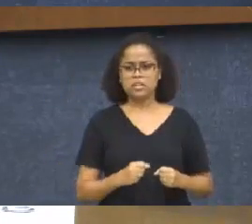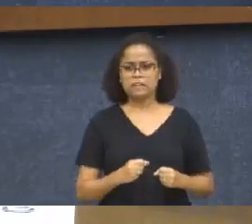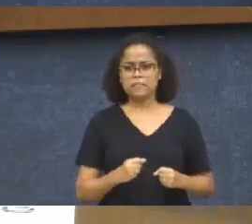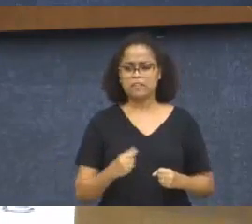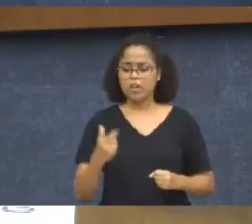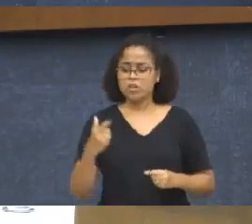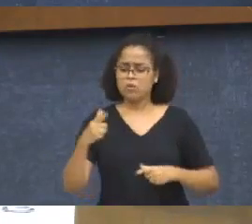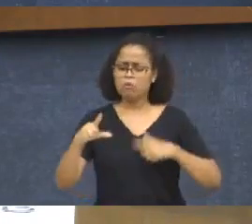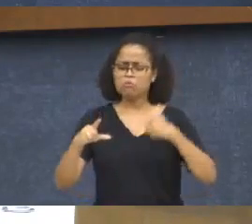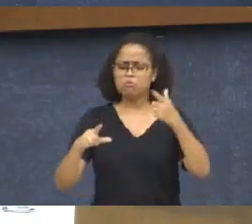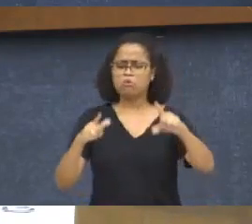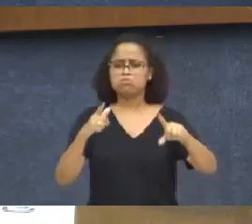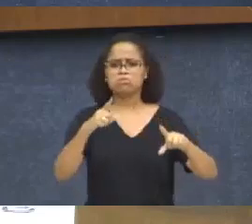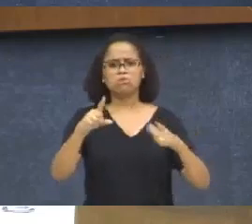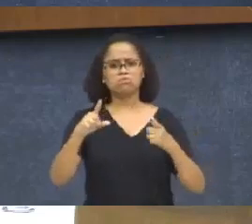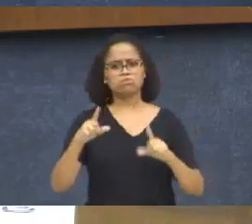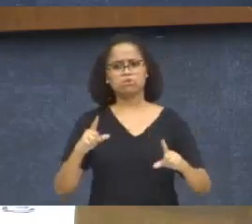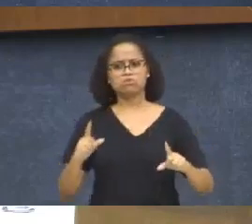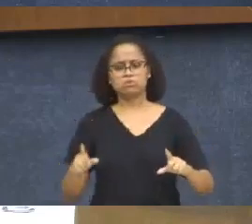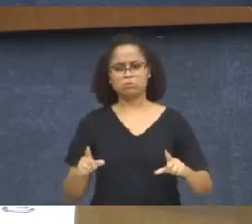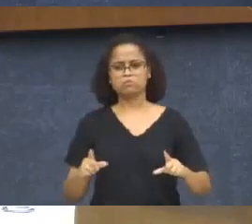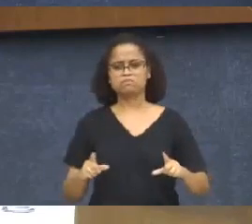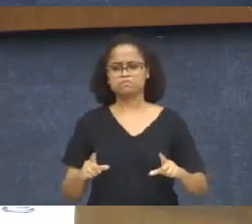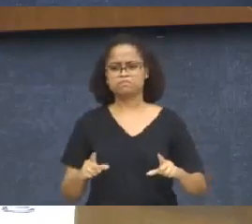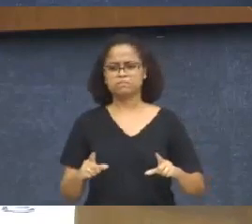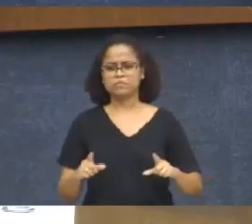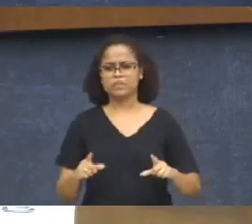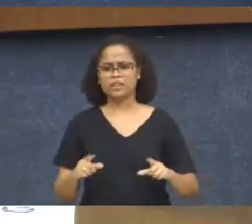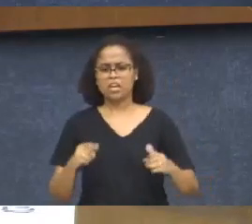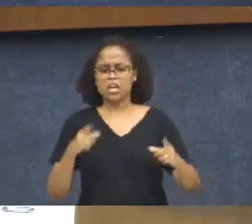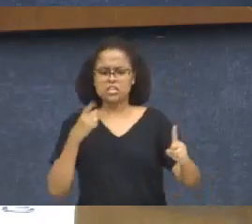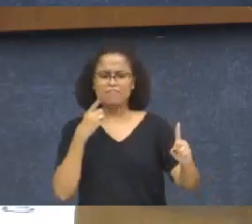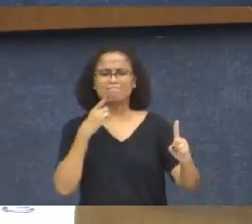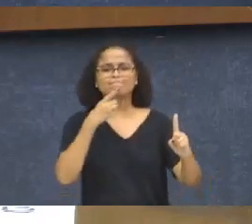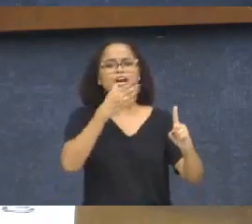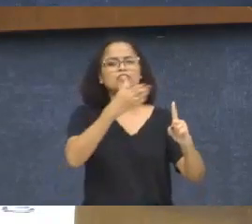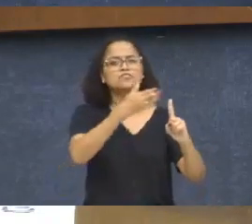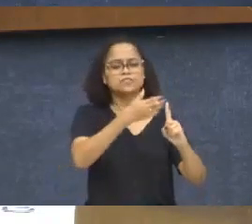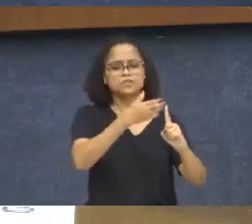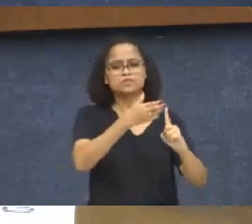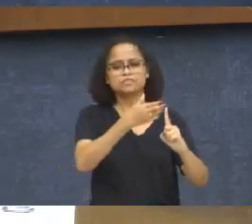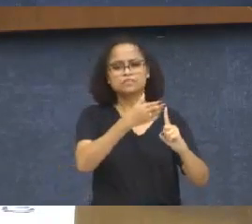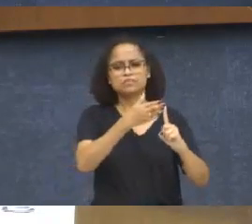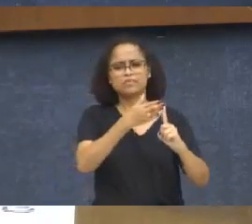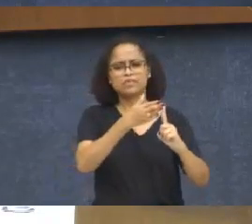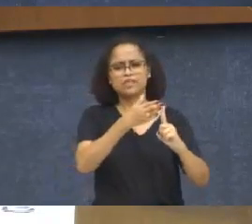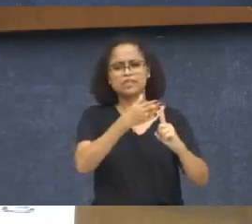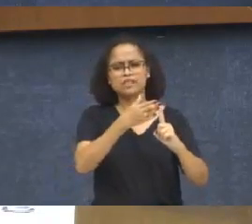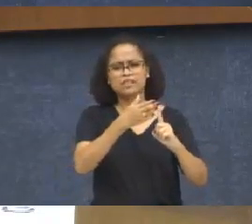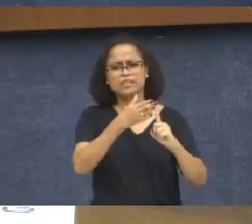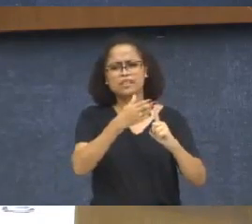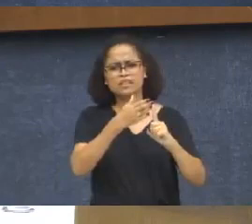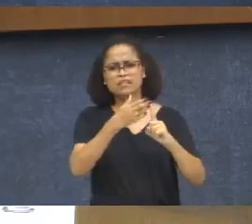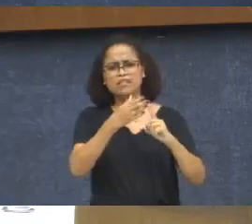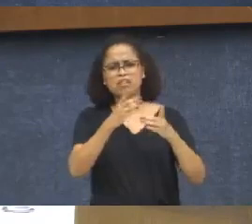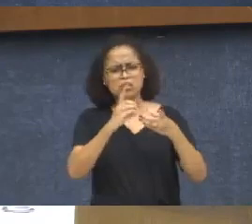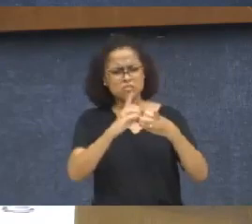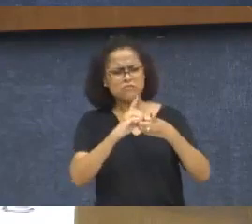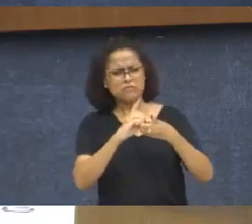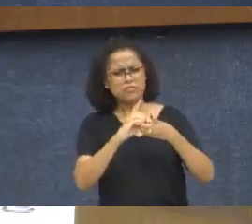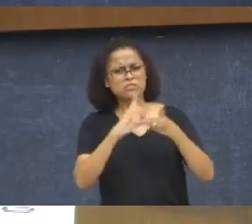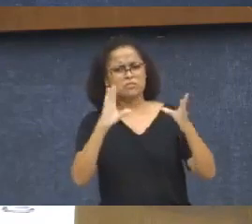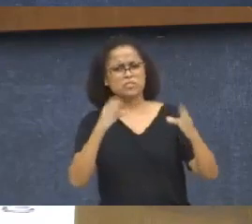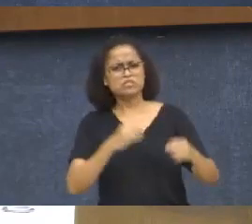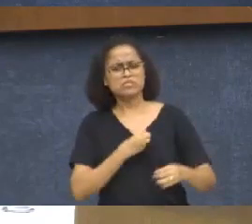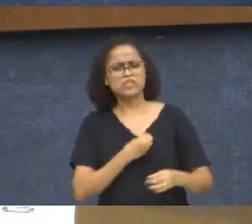você vai através de outro, até conseguir o seu objetivo. Será que isso realmente, nós estamos vivendo uma democracia? Isso